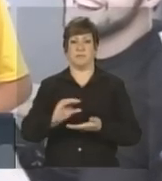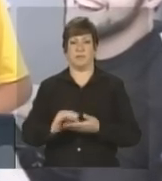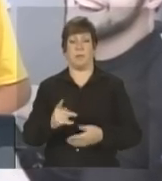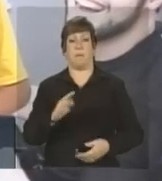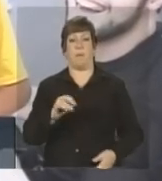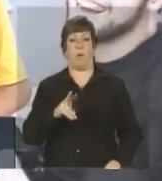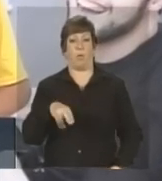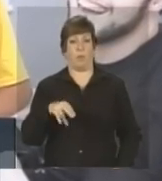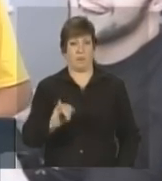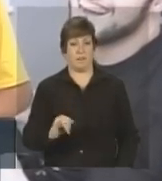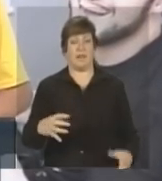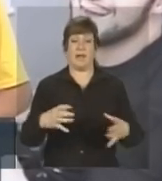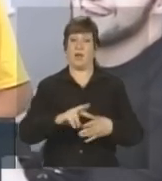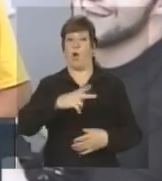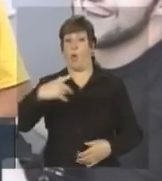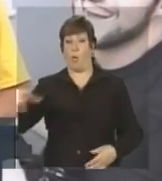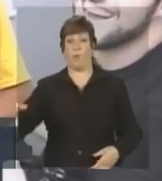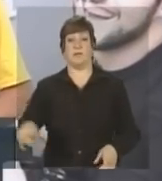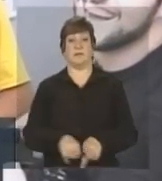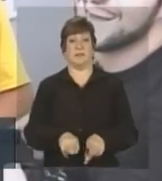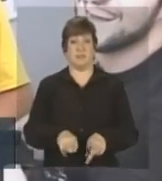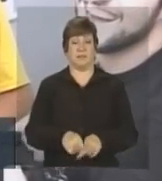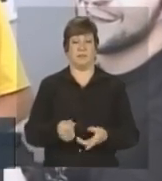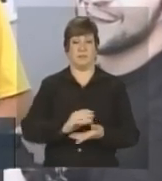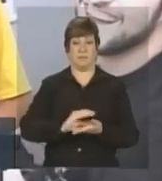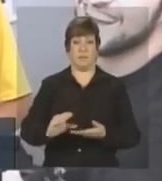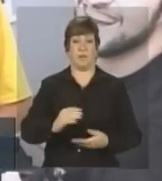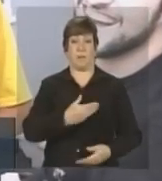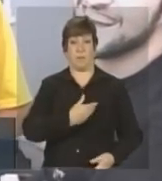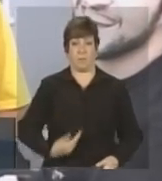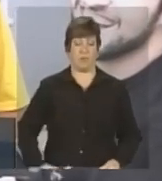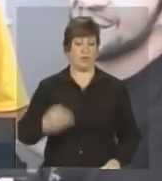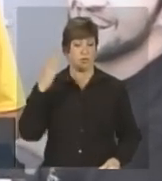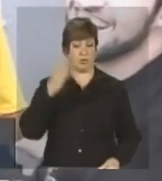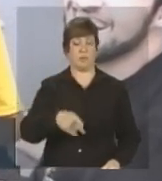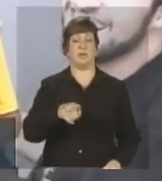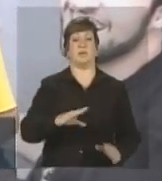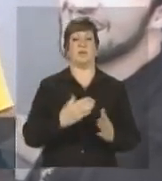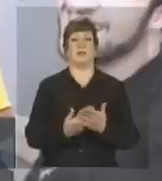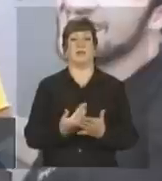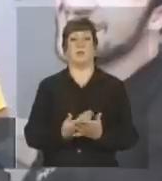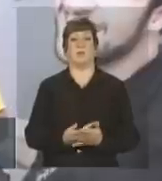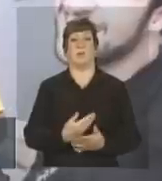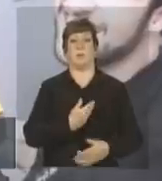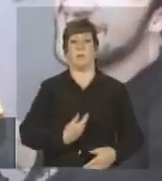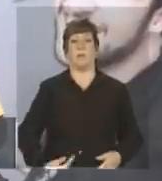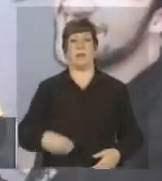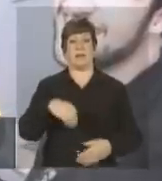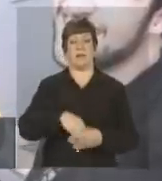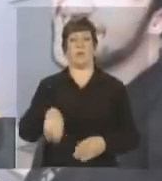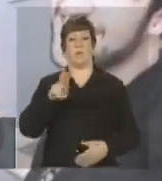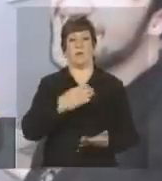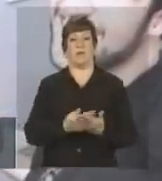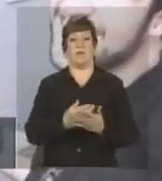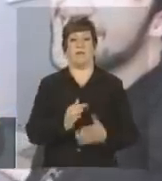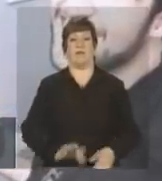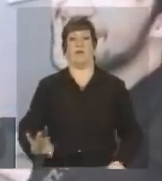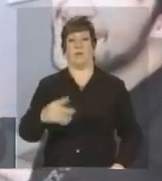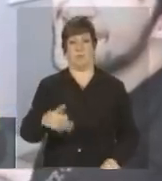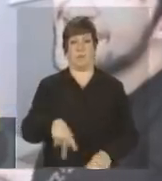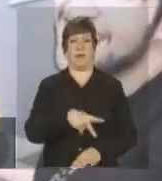ProUni, entre outras, em especial do investimento público direto na educação pública, nas universidades federais, no nosso país.